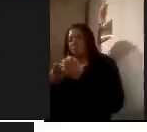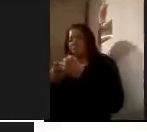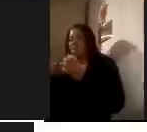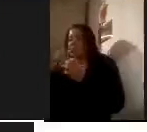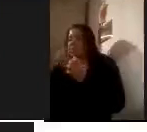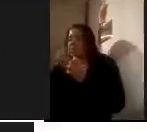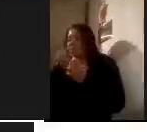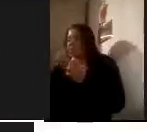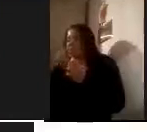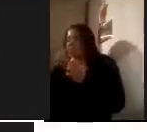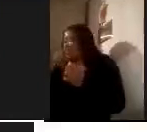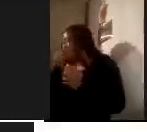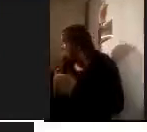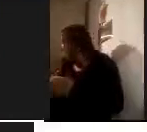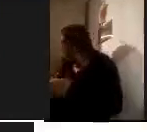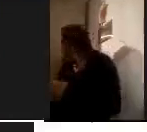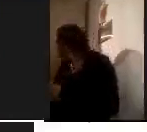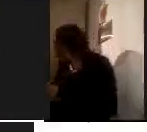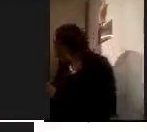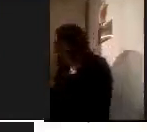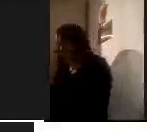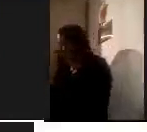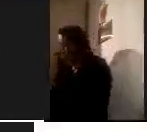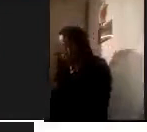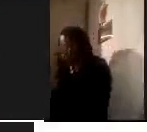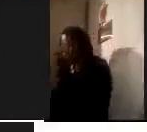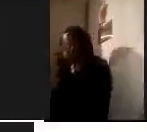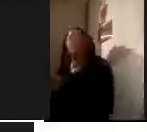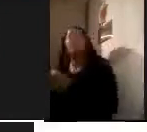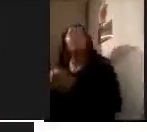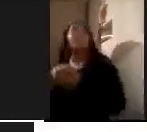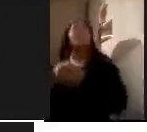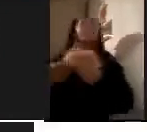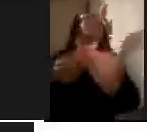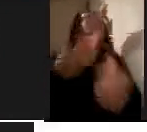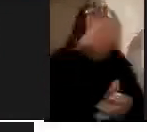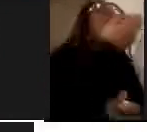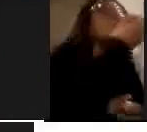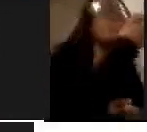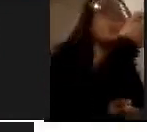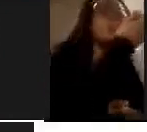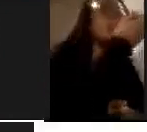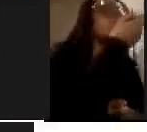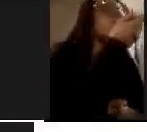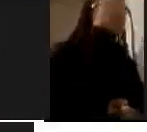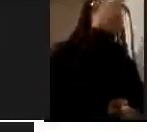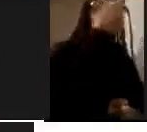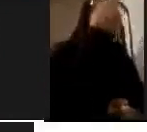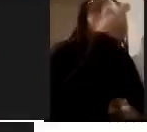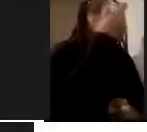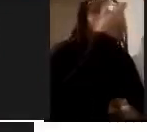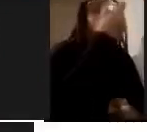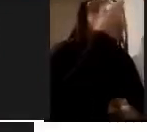copinho. uhum, E depois ela não tinha. A gente fez de tudo para ela pegar no seio, né,